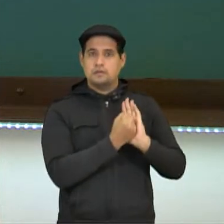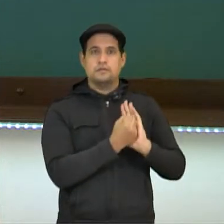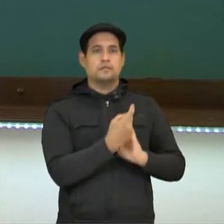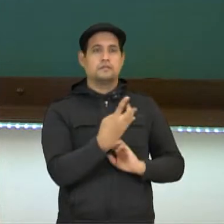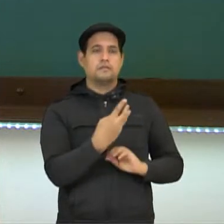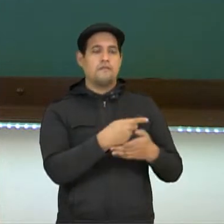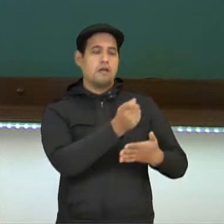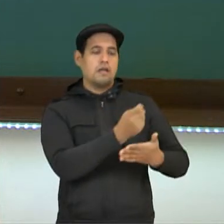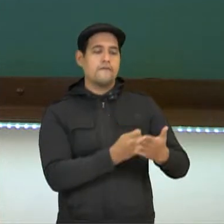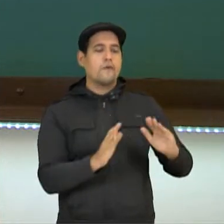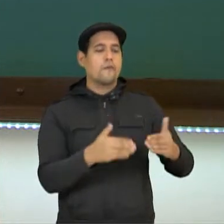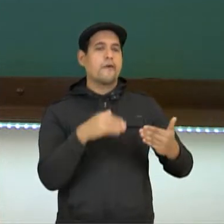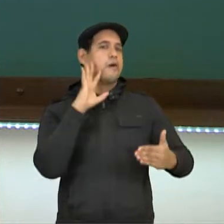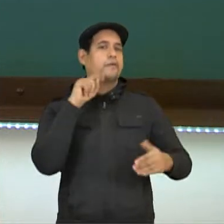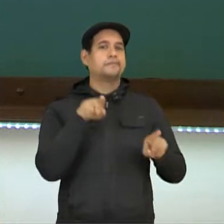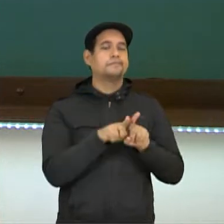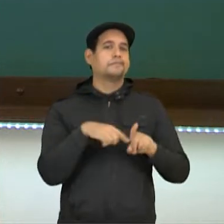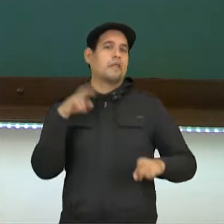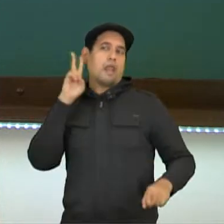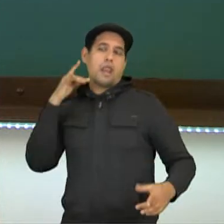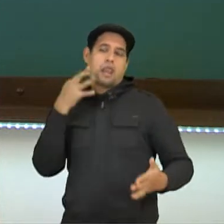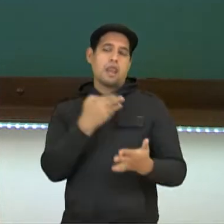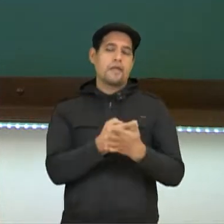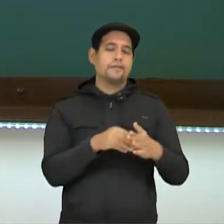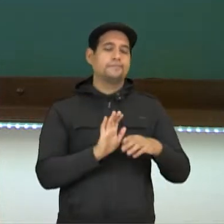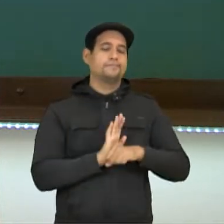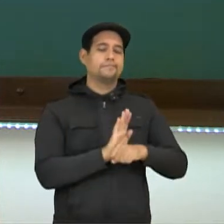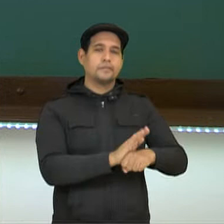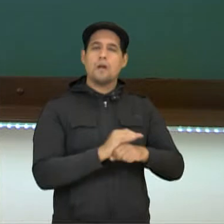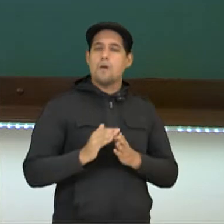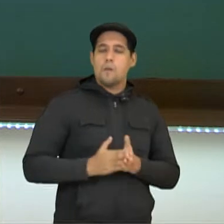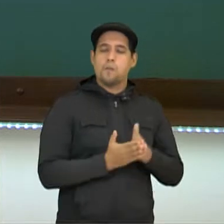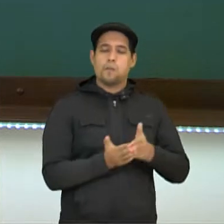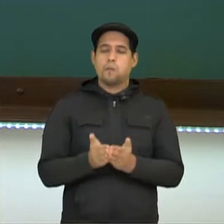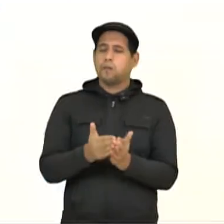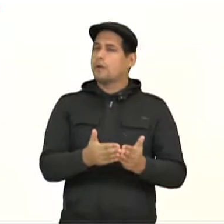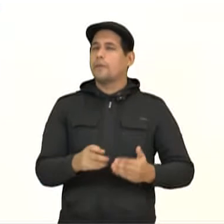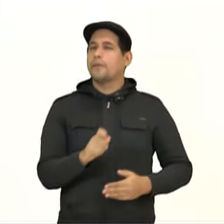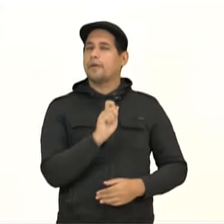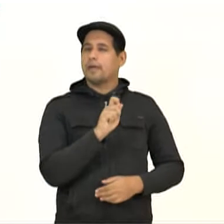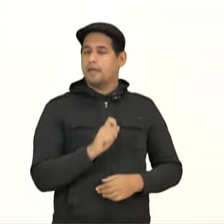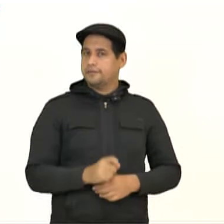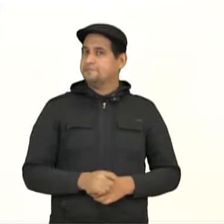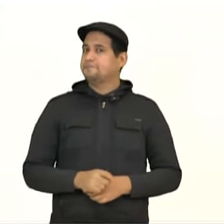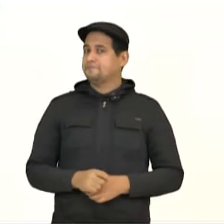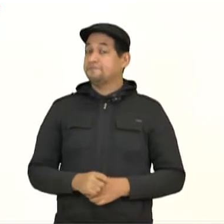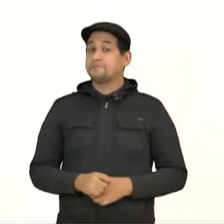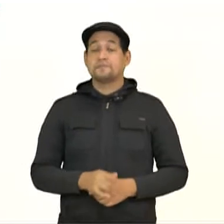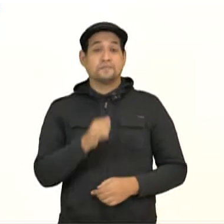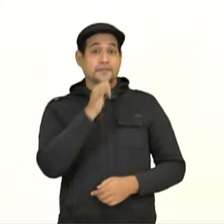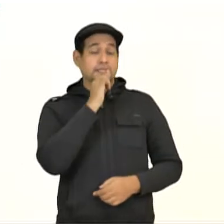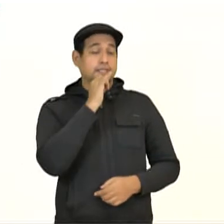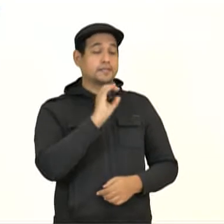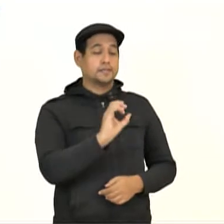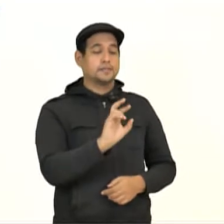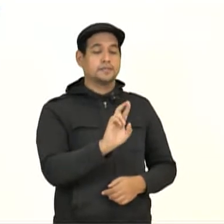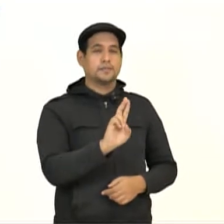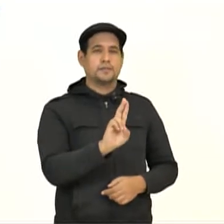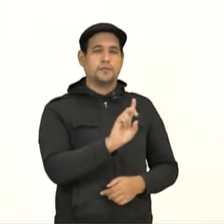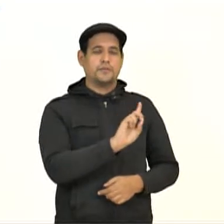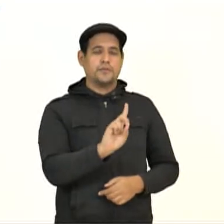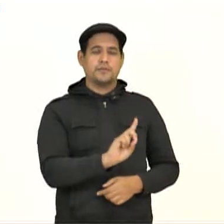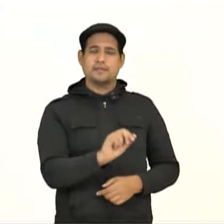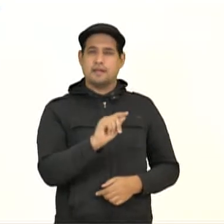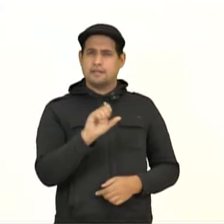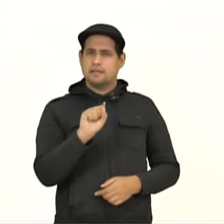escreva qual evento histórico favoreceu as grandes navegações. As cruzadas. Quando